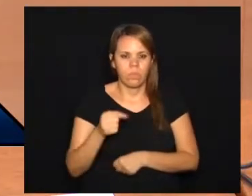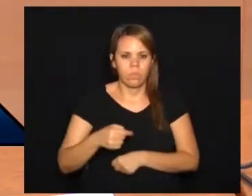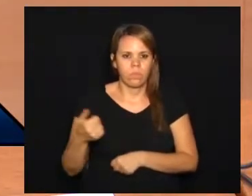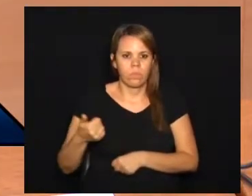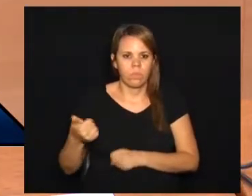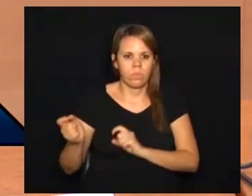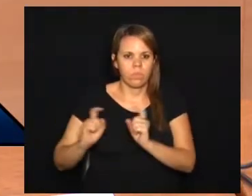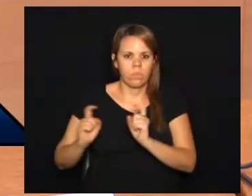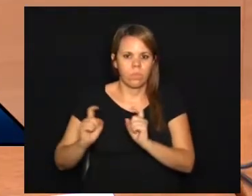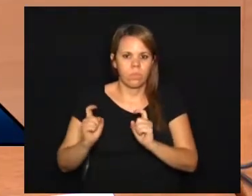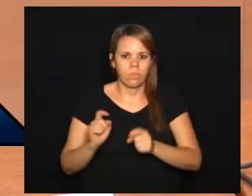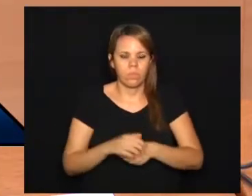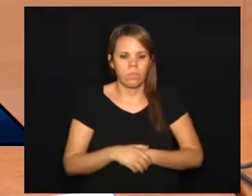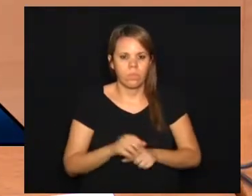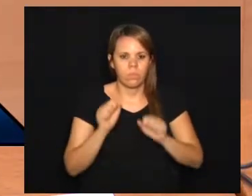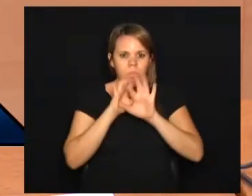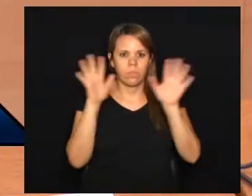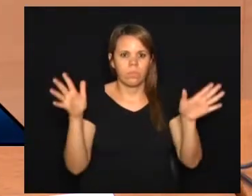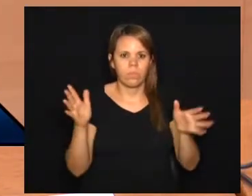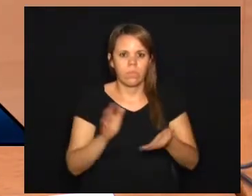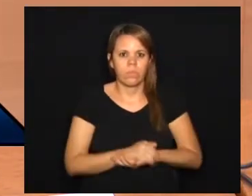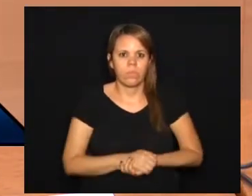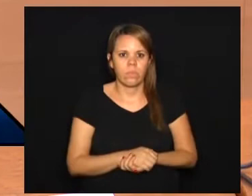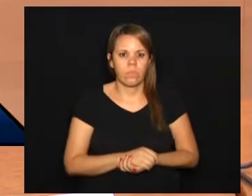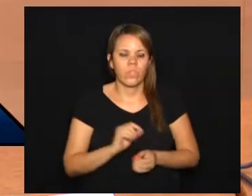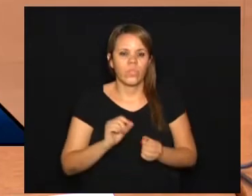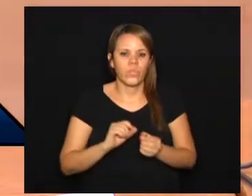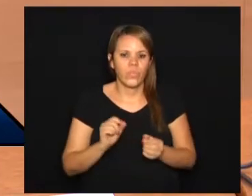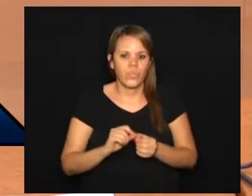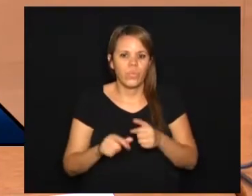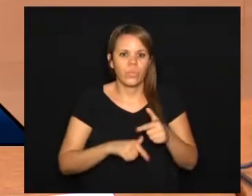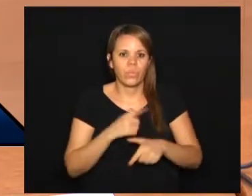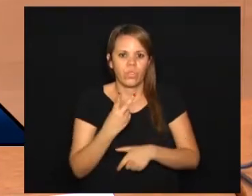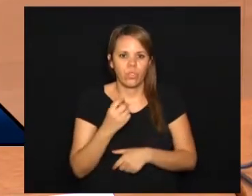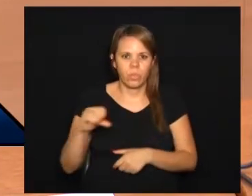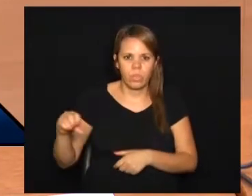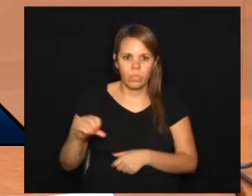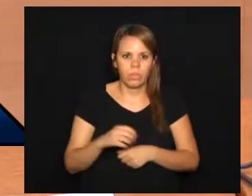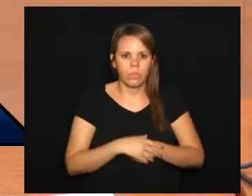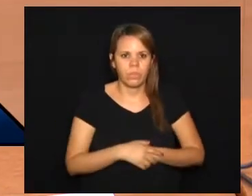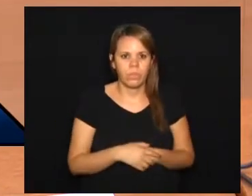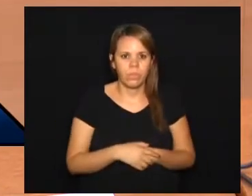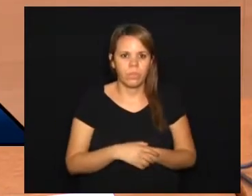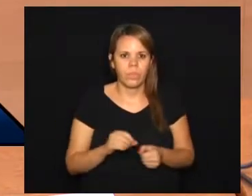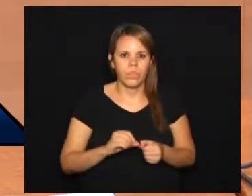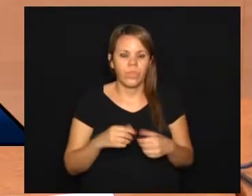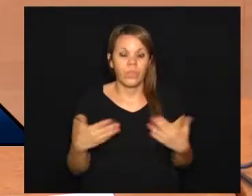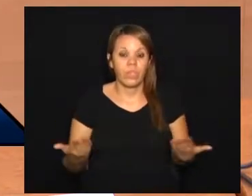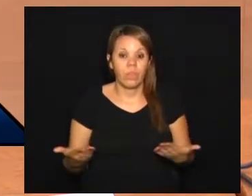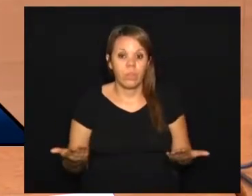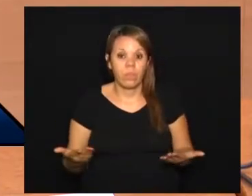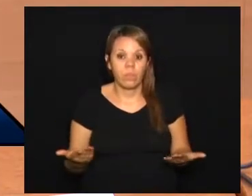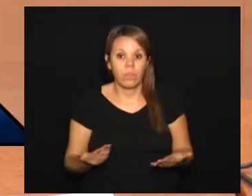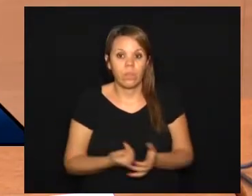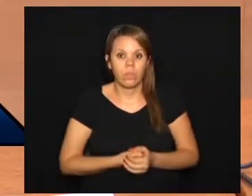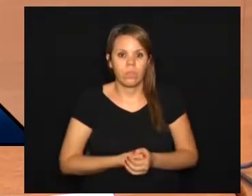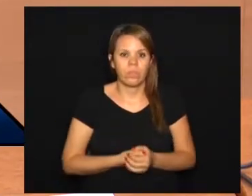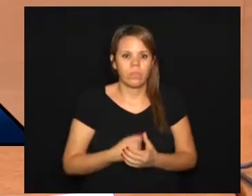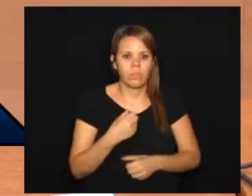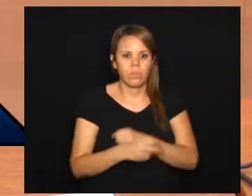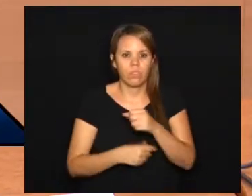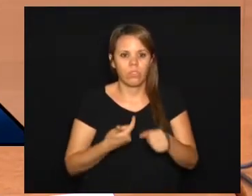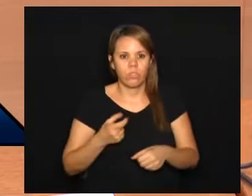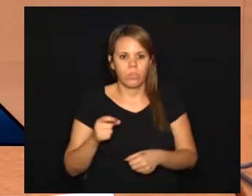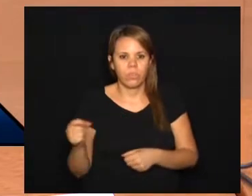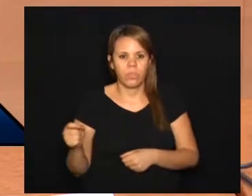primeira reunião para esclarecer o que foi feito em 2019 e o que vai ser feito agora em 2020.